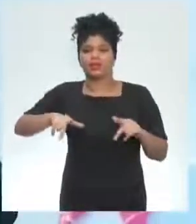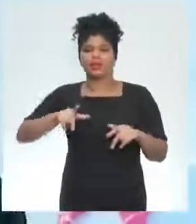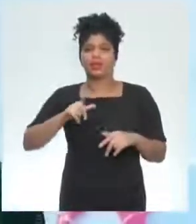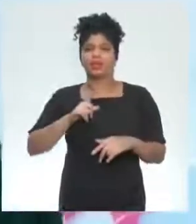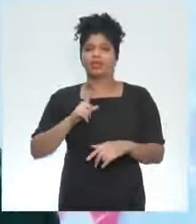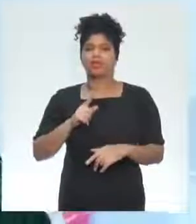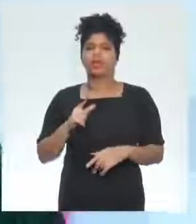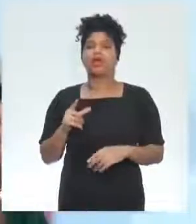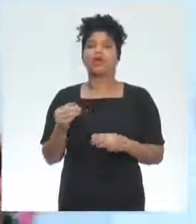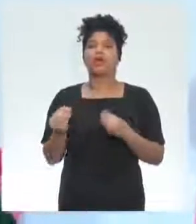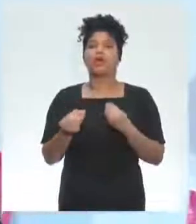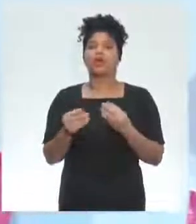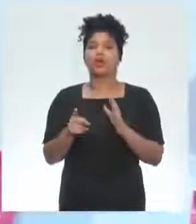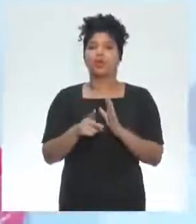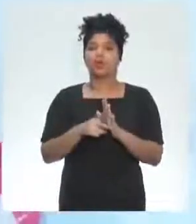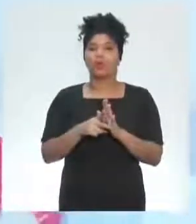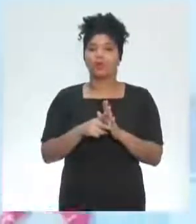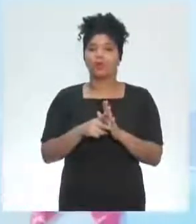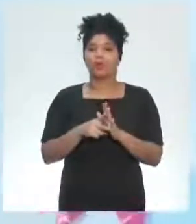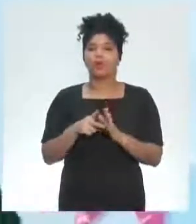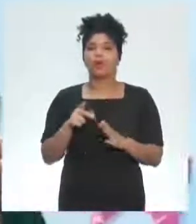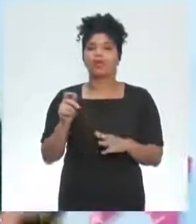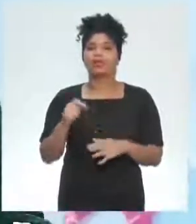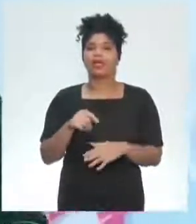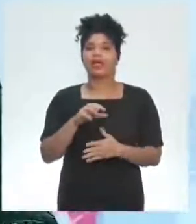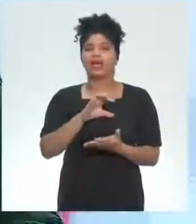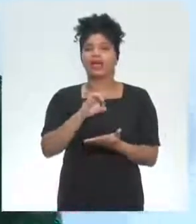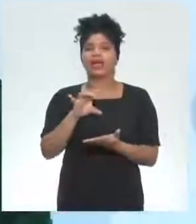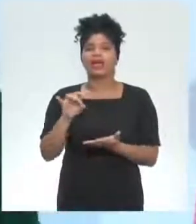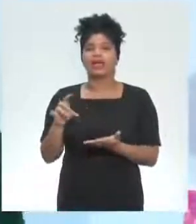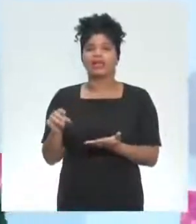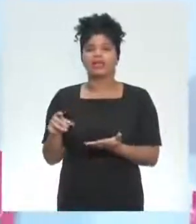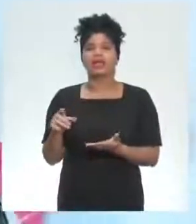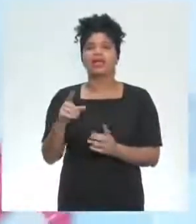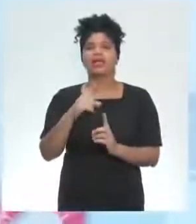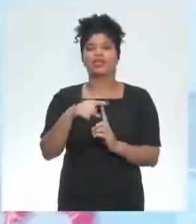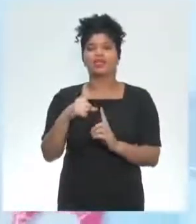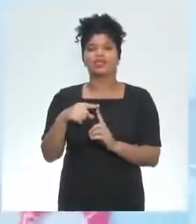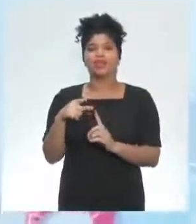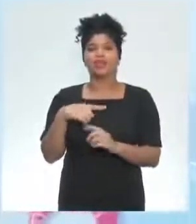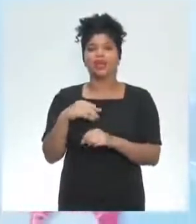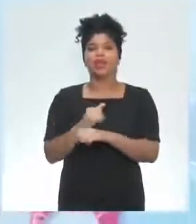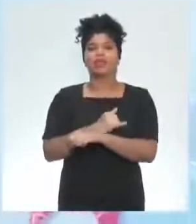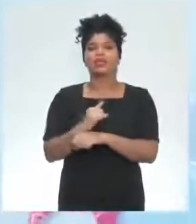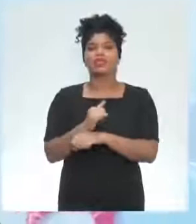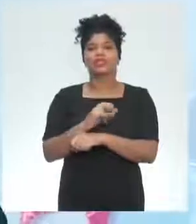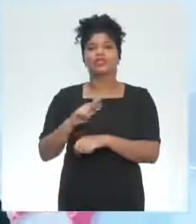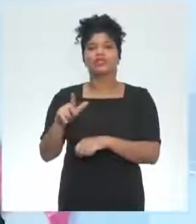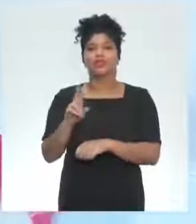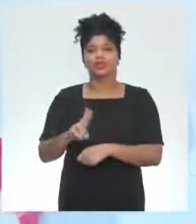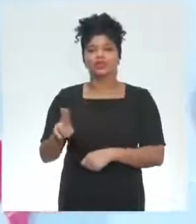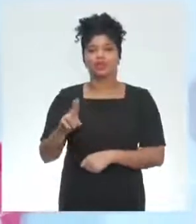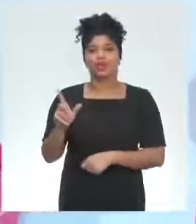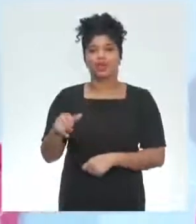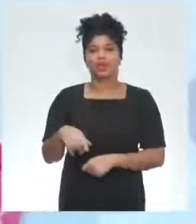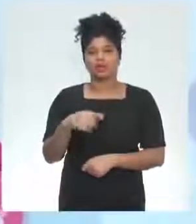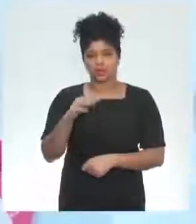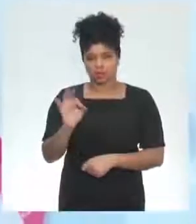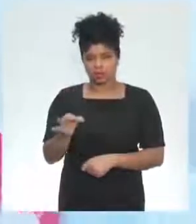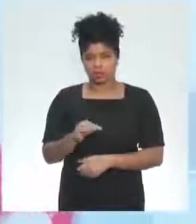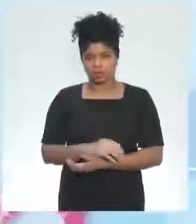ligadas também à questão da materialidade. Então, para cada tipo de material, uma técnica totalmente diferente é utilizada,